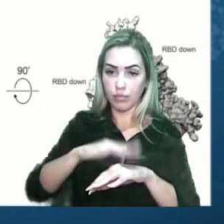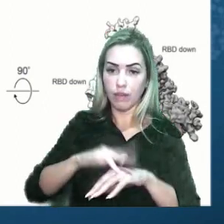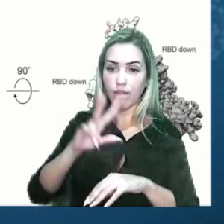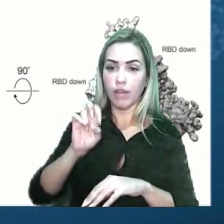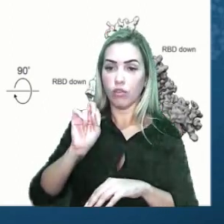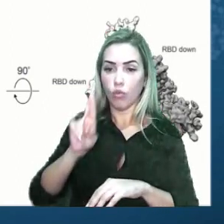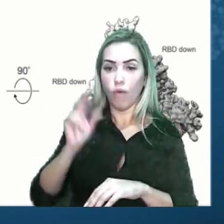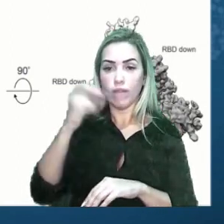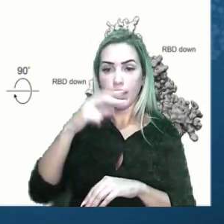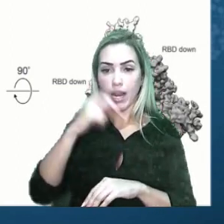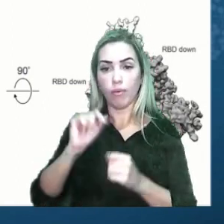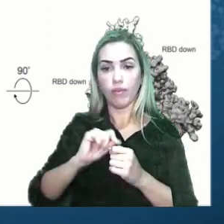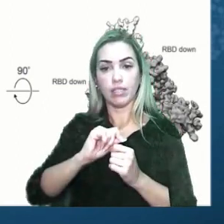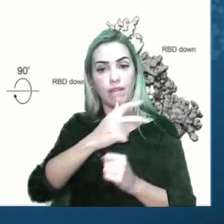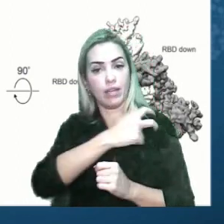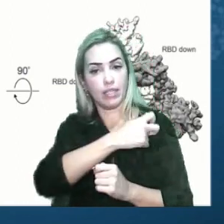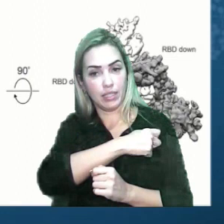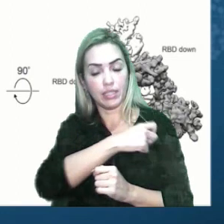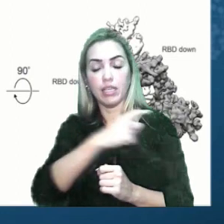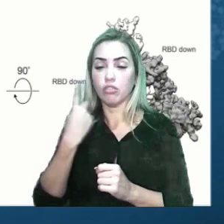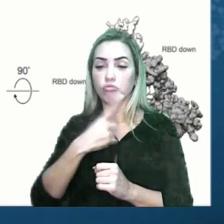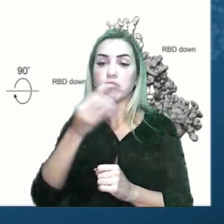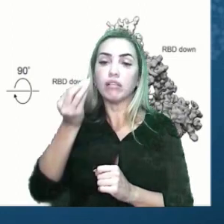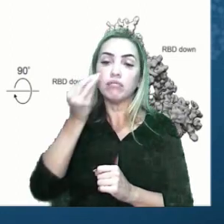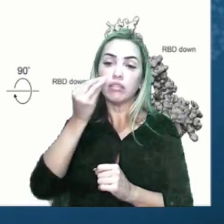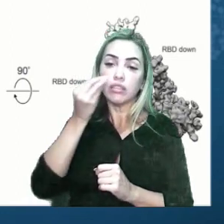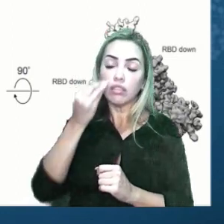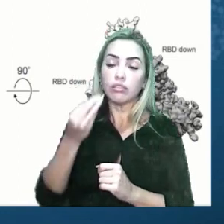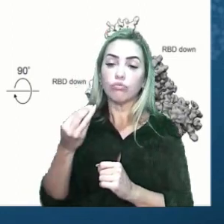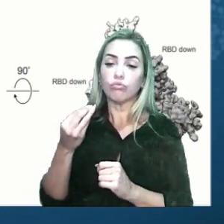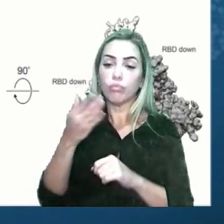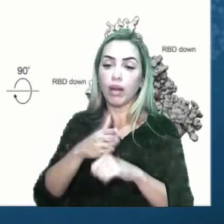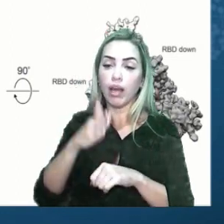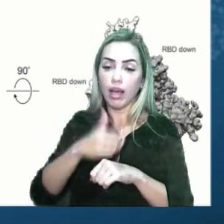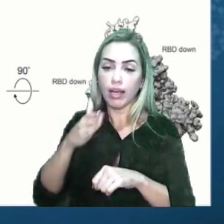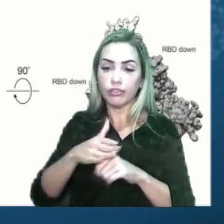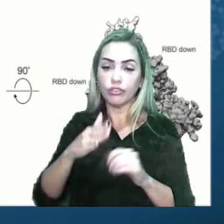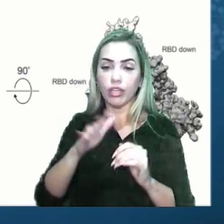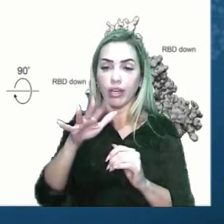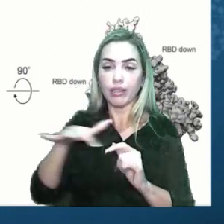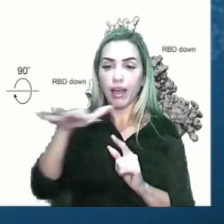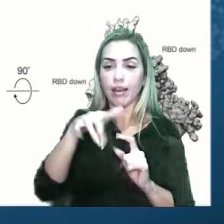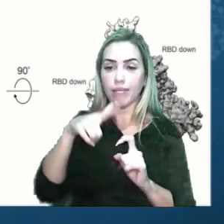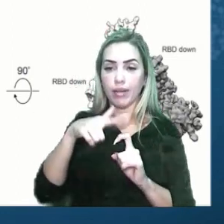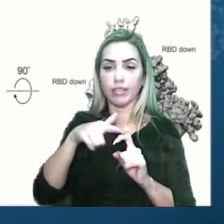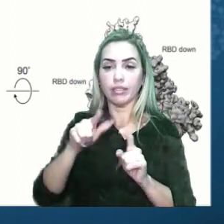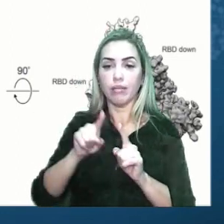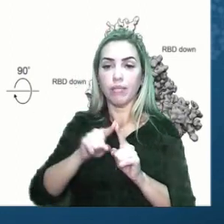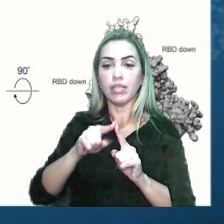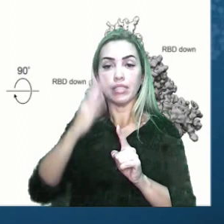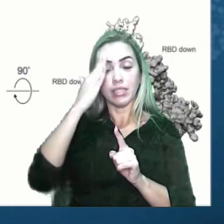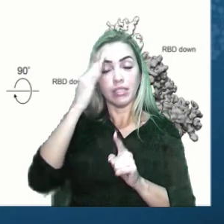e estamos testando em ensaios clínicos, e eh, foi reconhecido